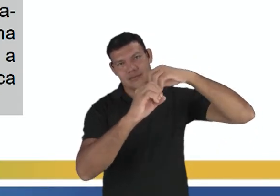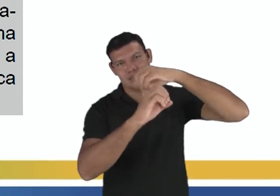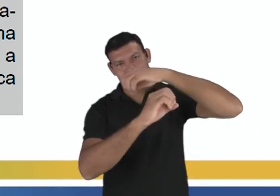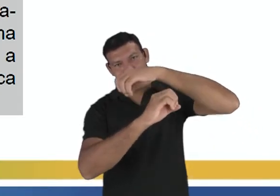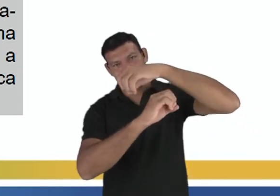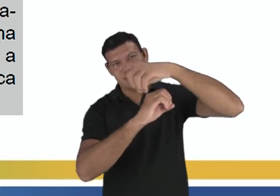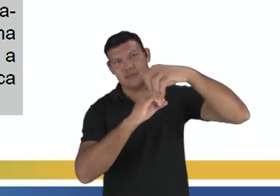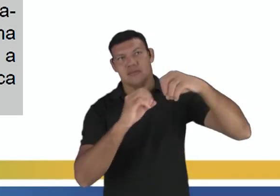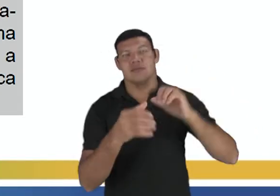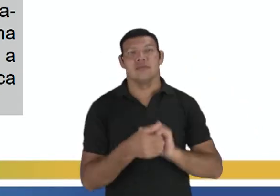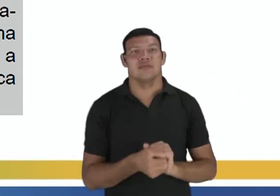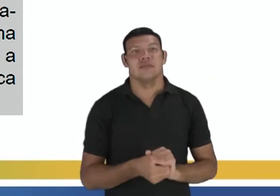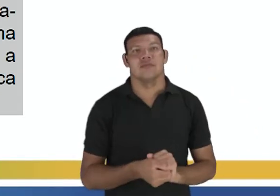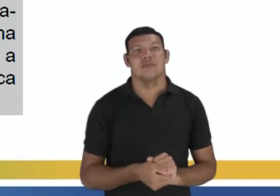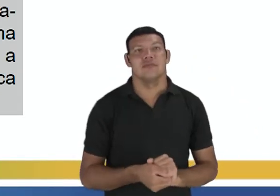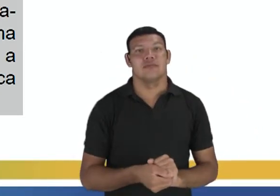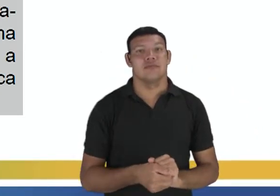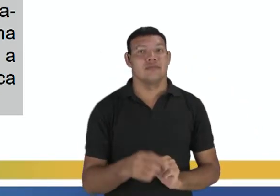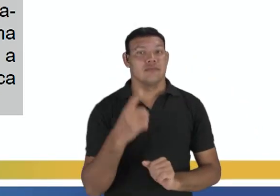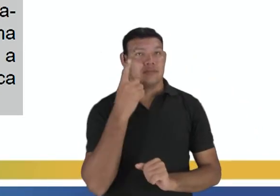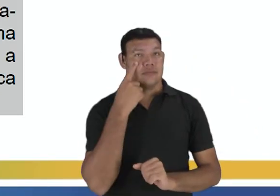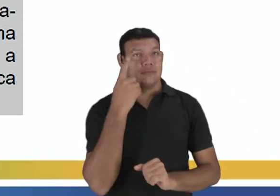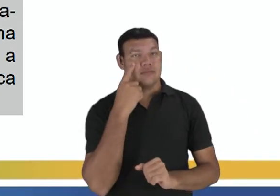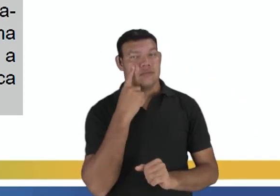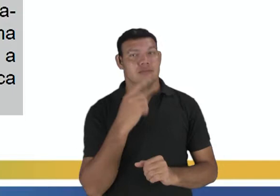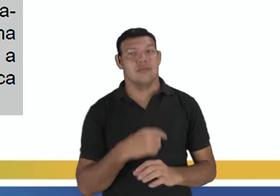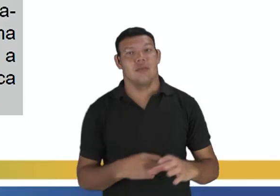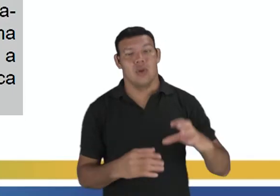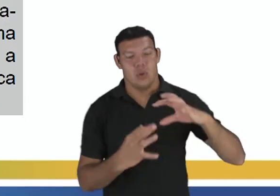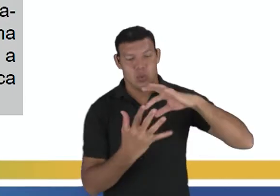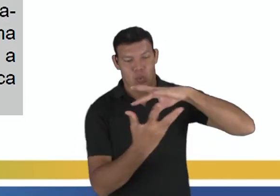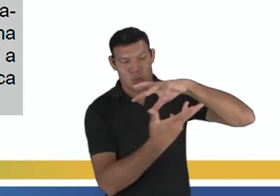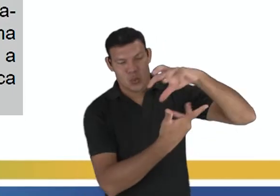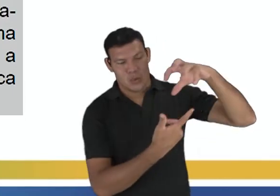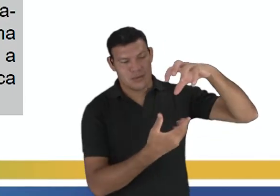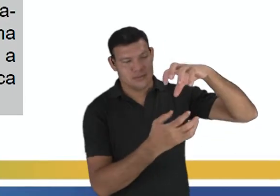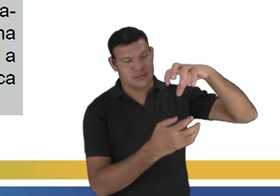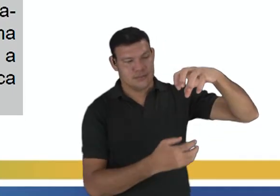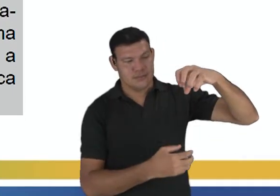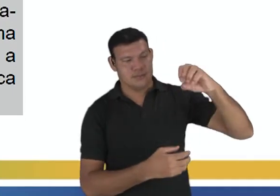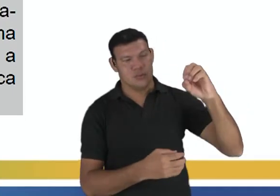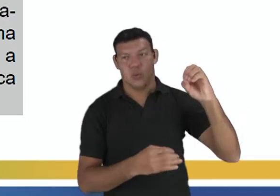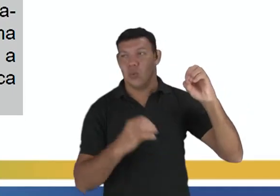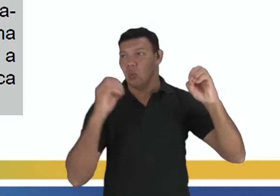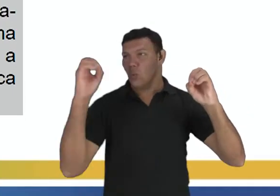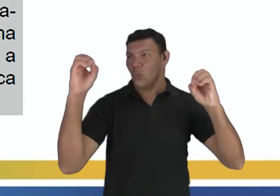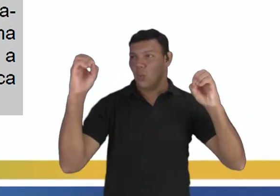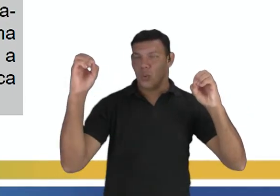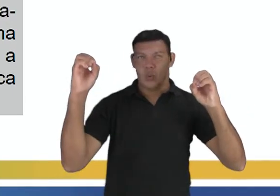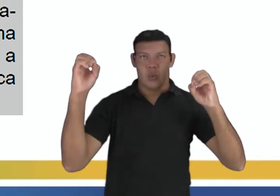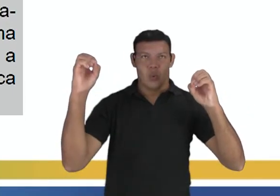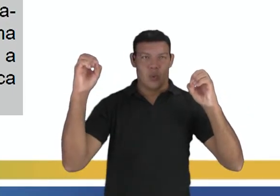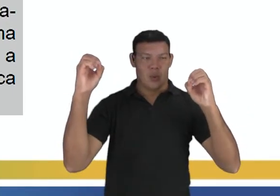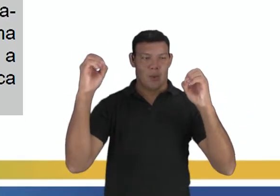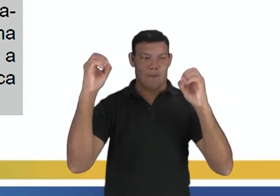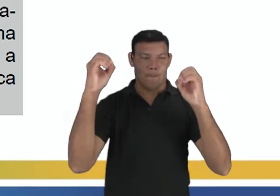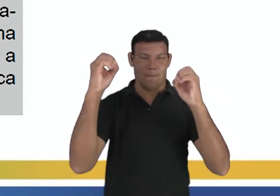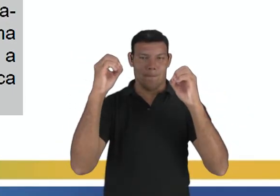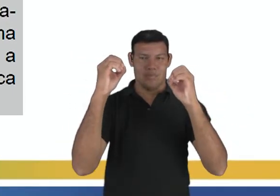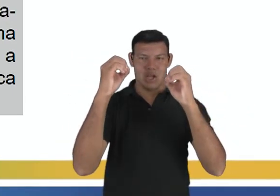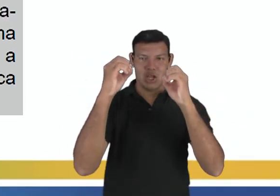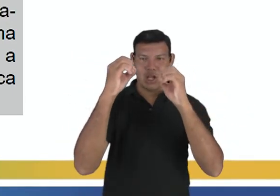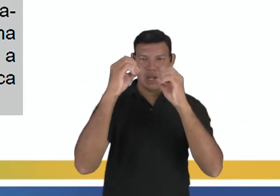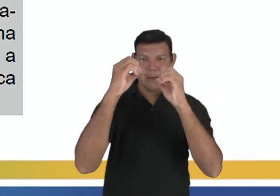natural. Então, como vocês podem acompanhar nessa ilustração, né? Um corpo celeste menor que a Terra atingiu a Terra jovem ali no começo da sua vida,